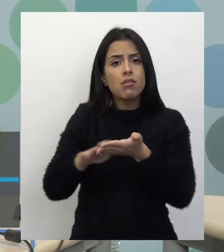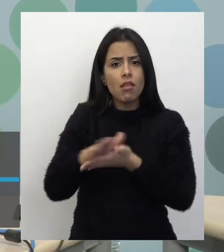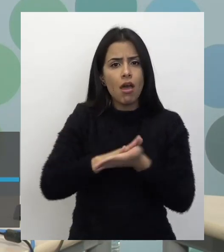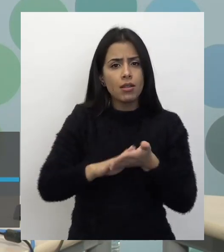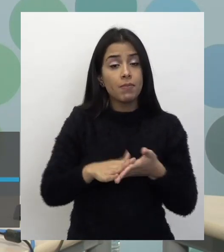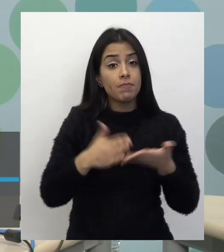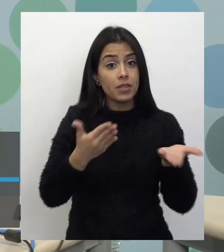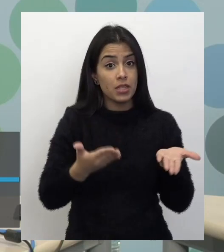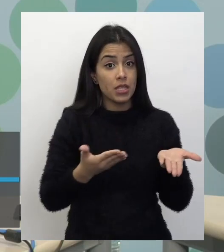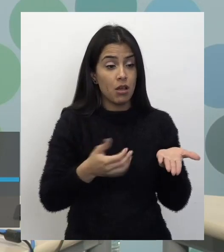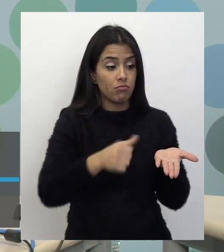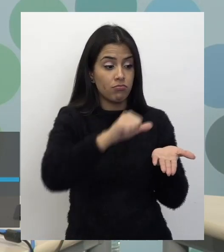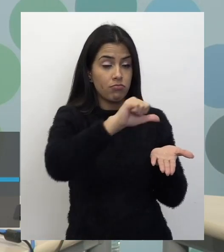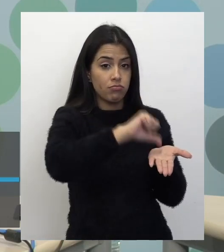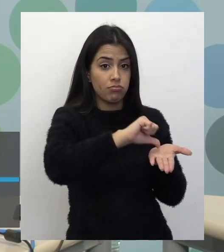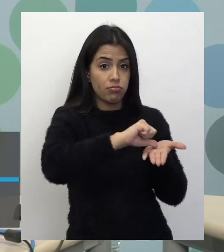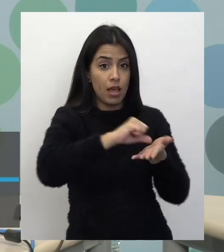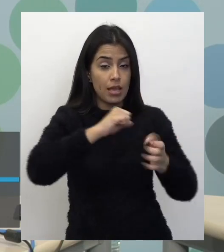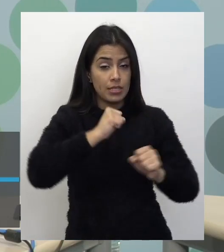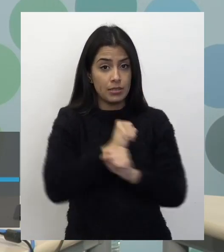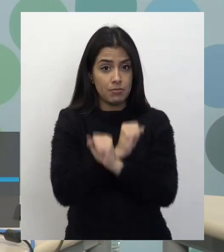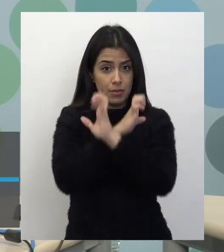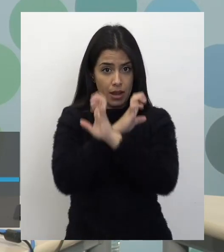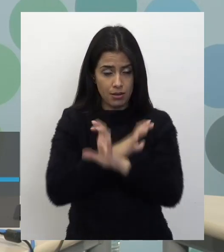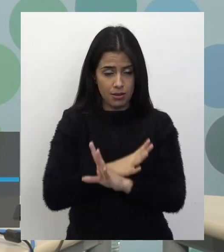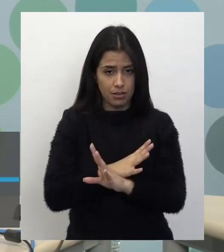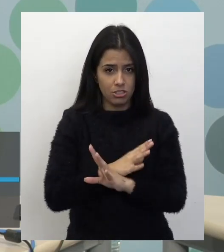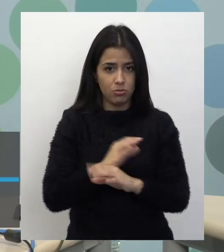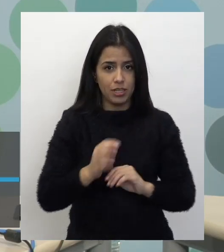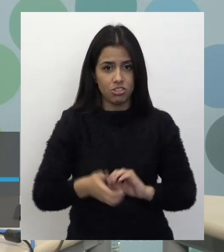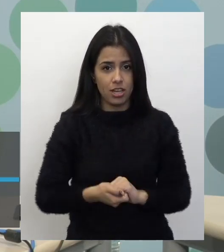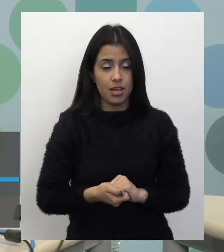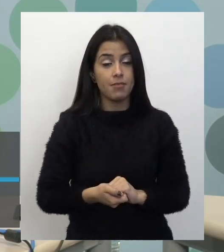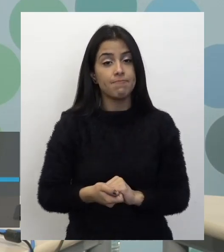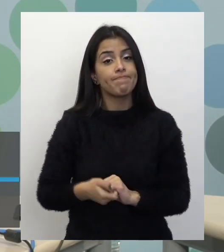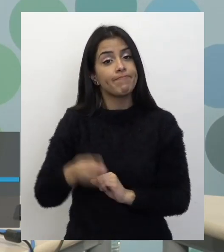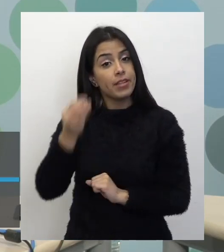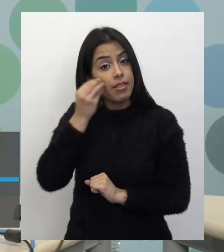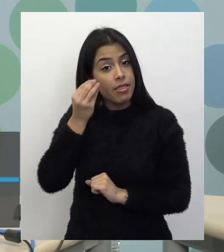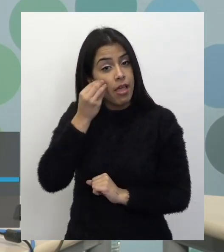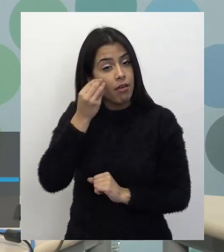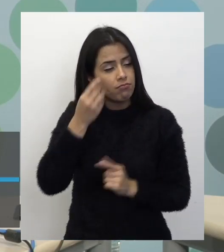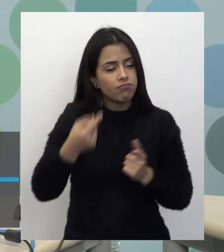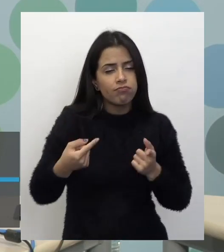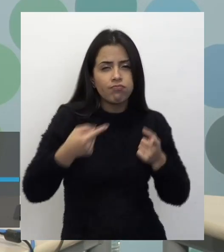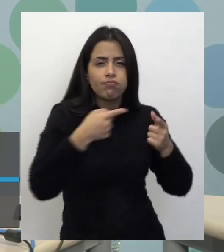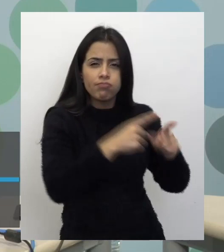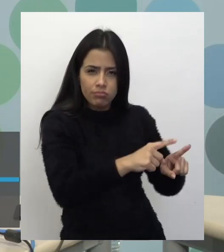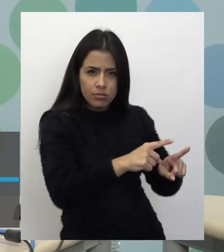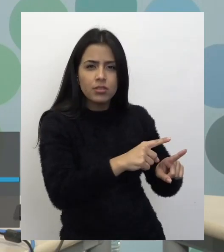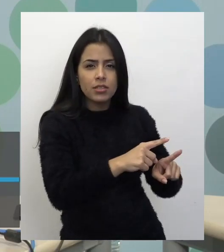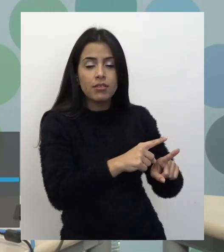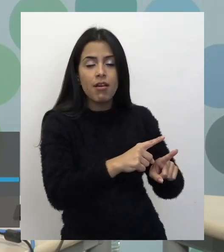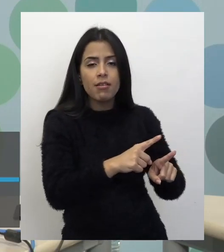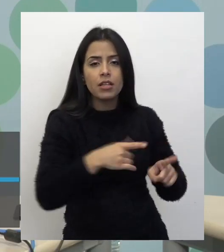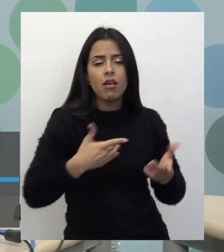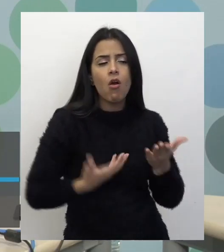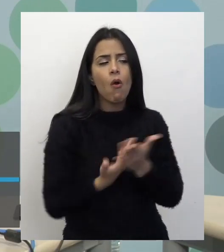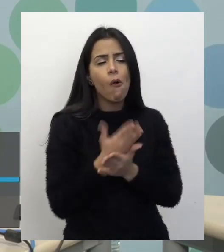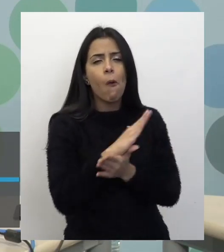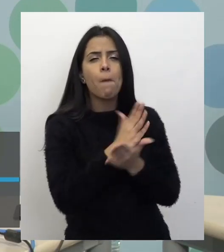de Atenas, que é Esparta, fala assim: ô cidades-estados aí que estão participando da Liga de Delos, vocês estão incomodados com o que